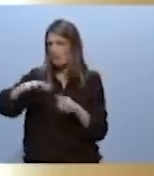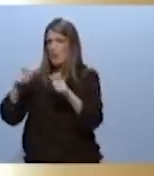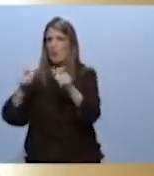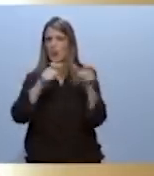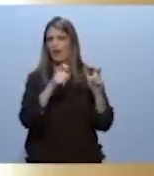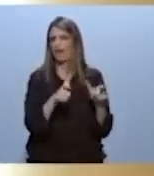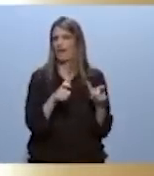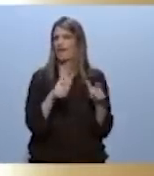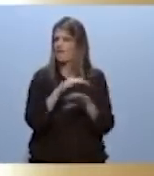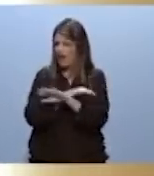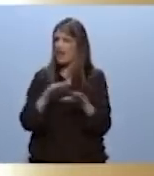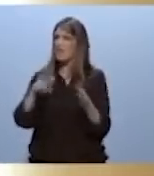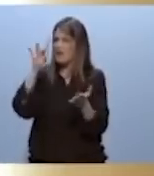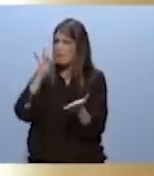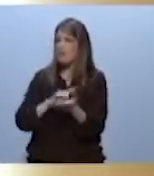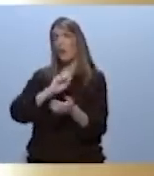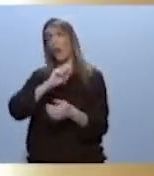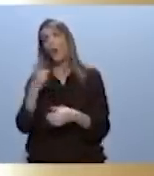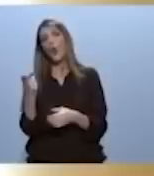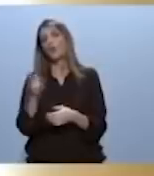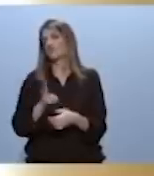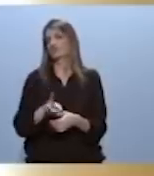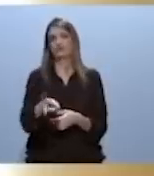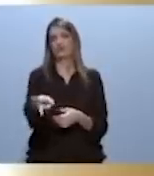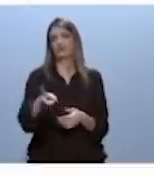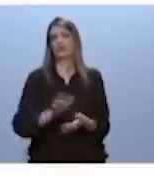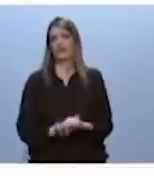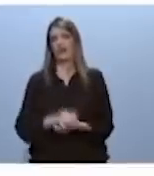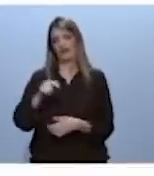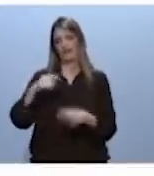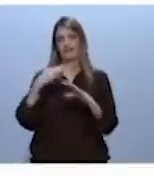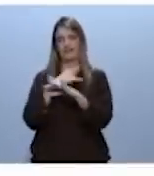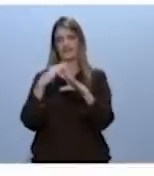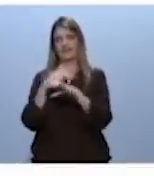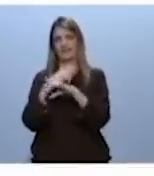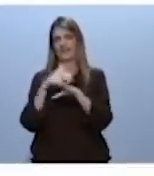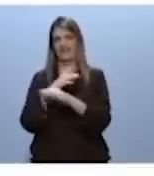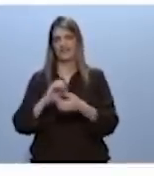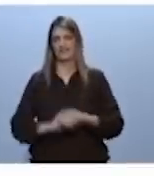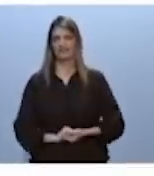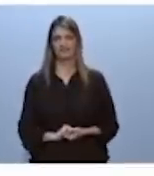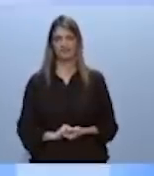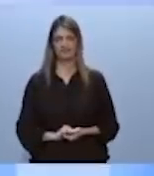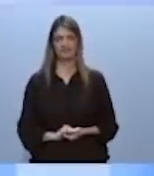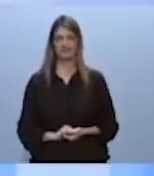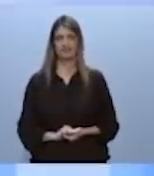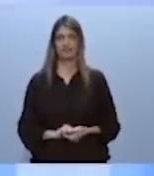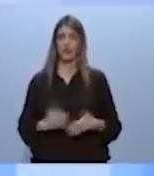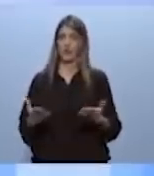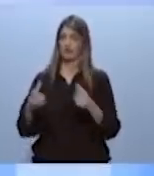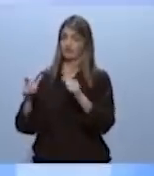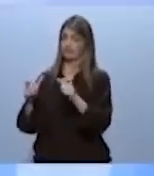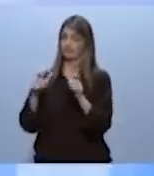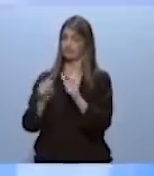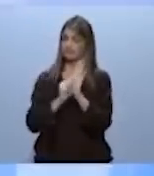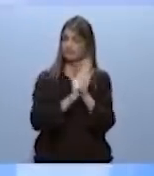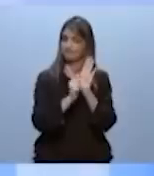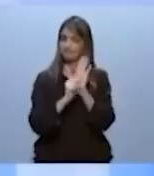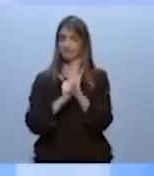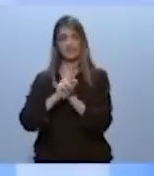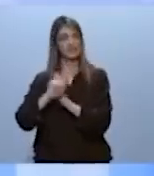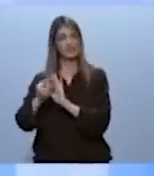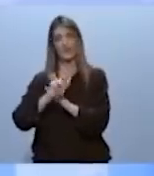resolver esse problema crônico ou virou um patrimônio imaterial da cidade candidatos sua resposta Olha a cracolândia aqui em São Paulo